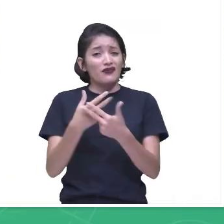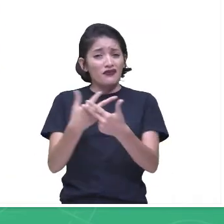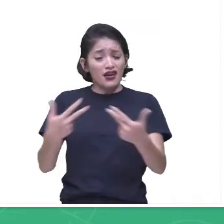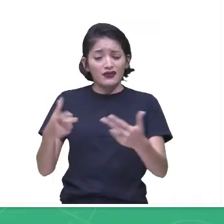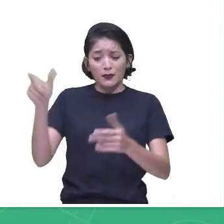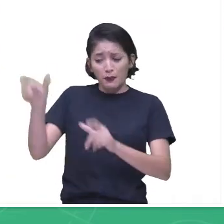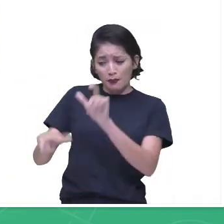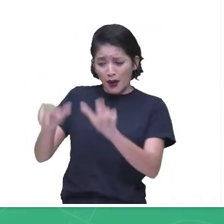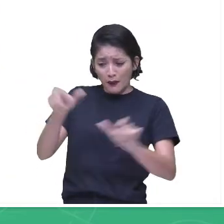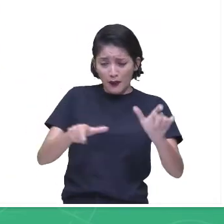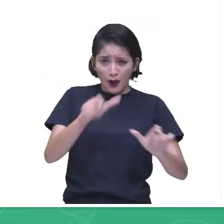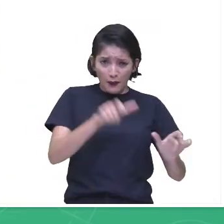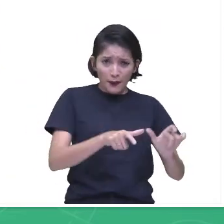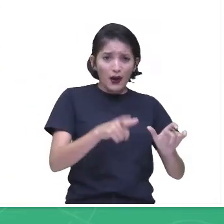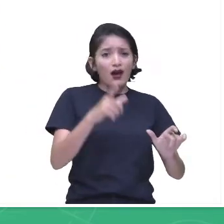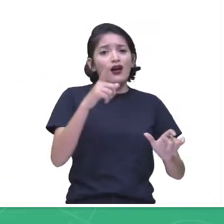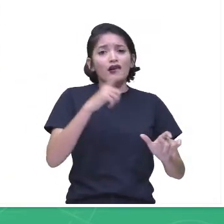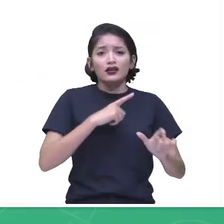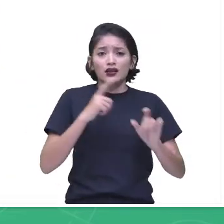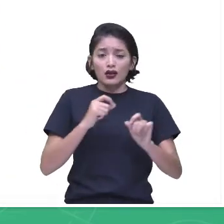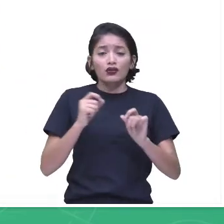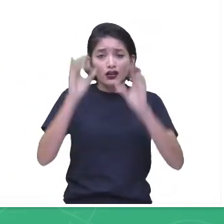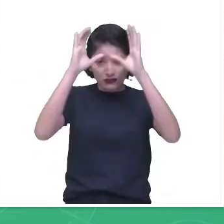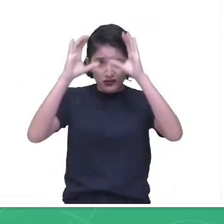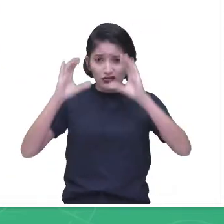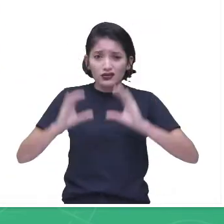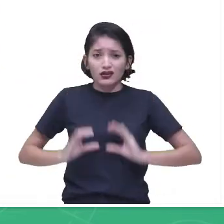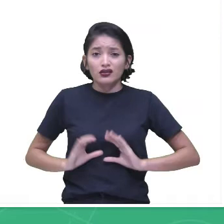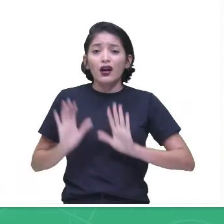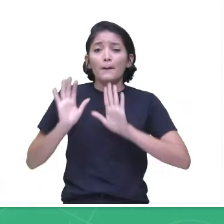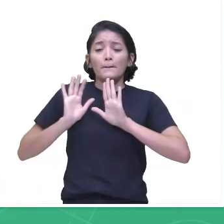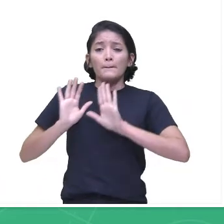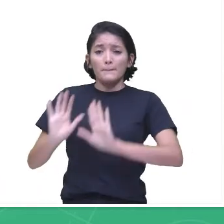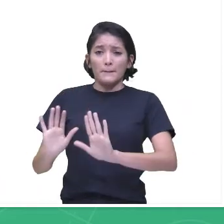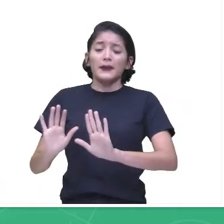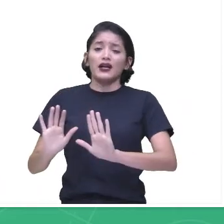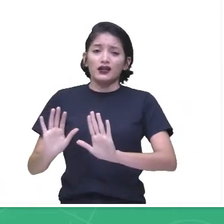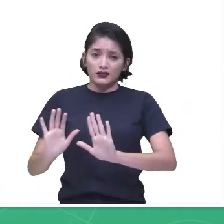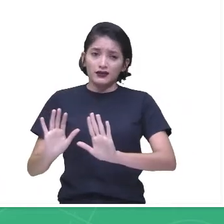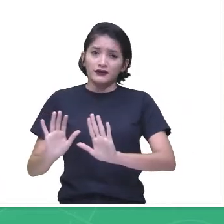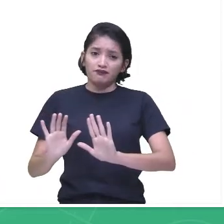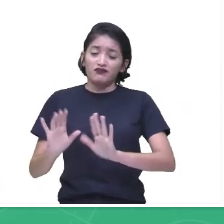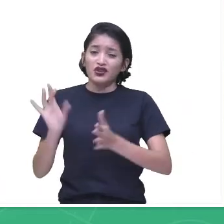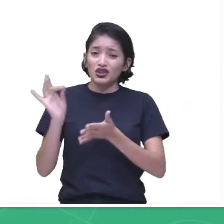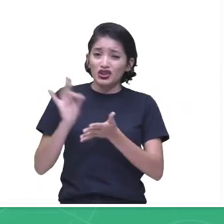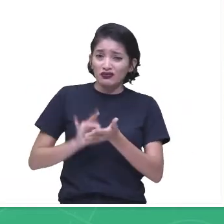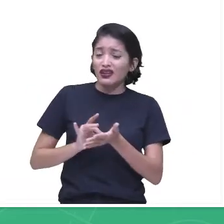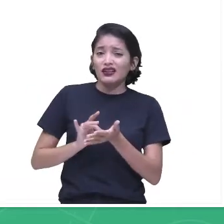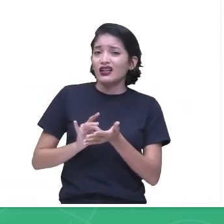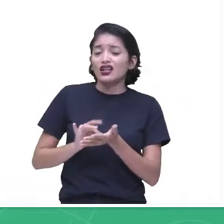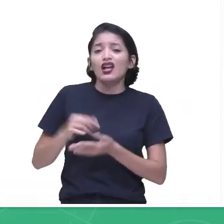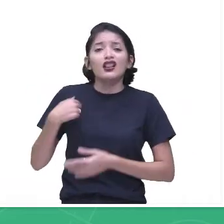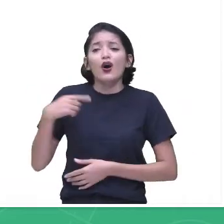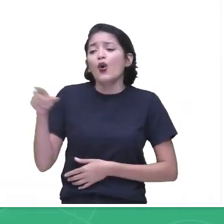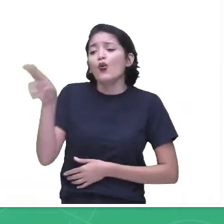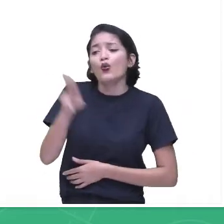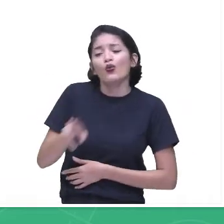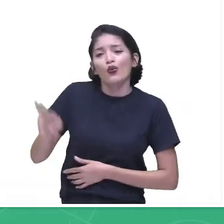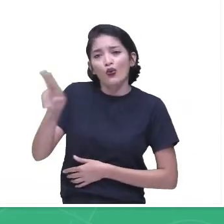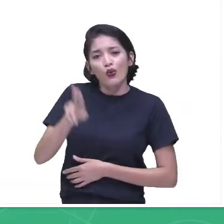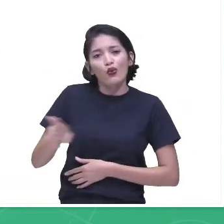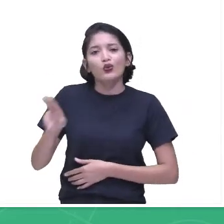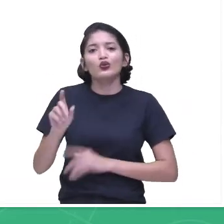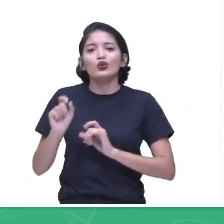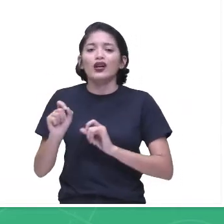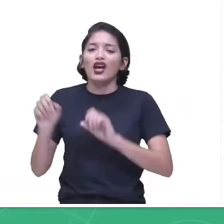que legalmente possuem cidadania, mas que não dispõem de condições